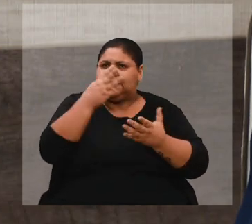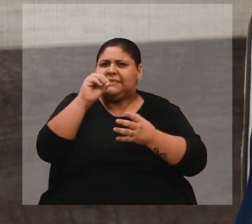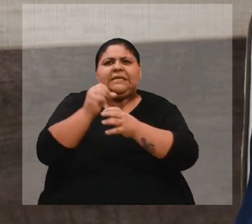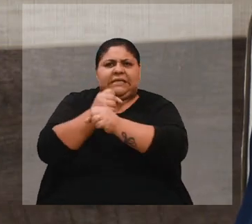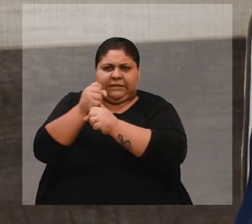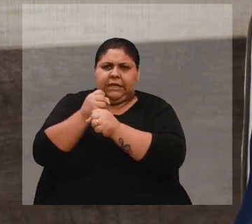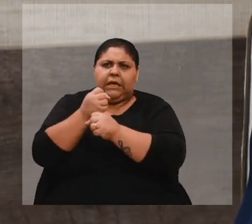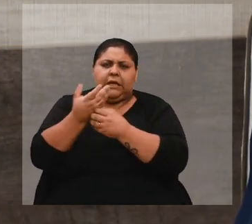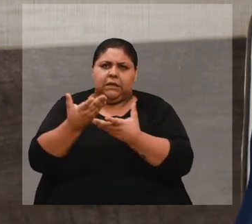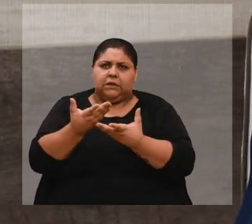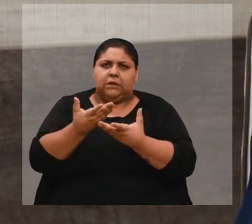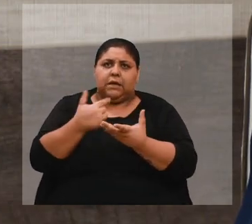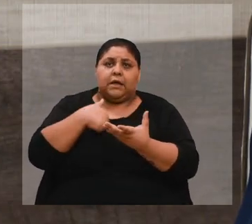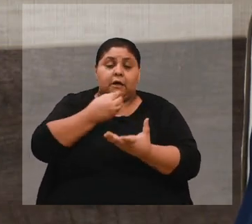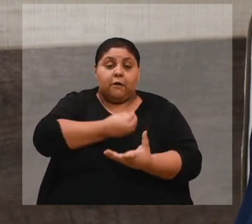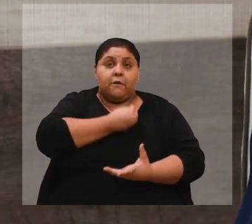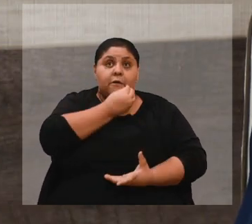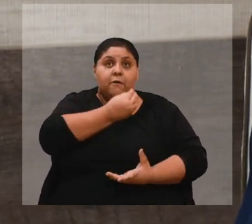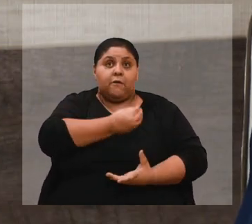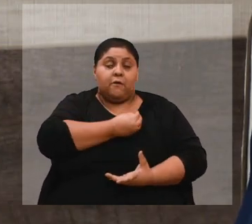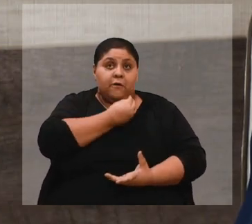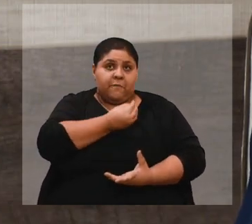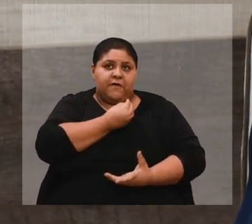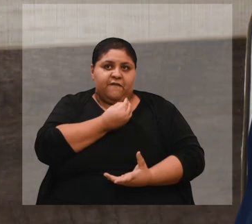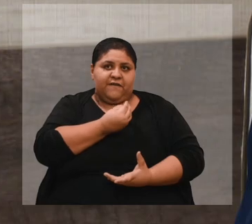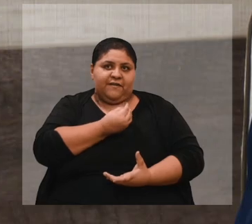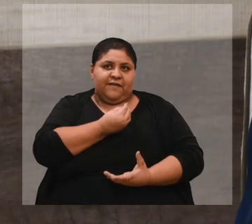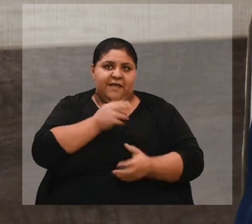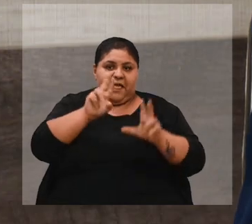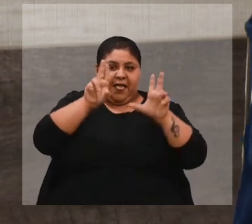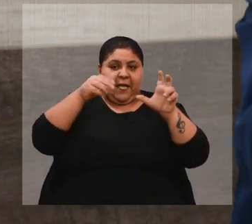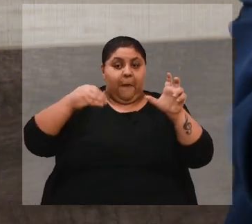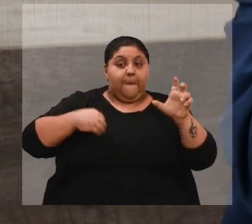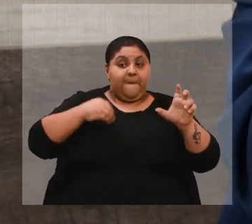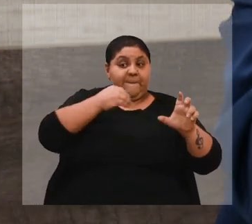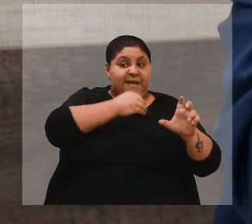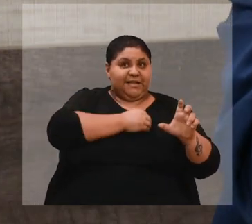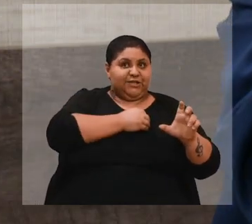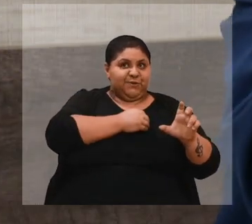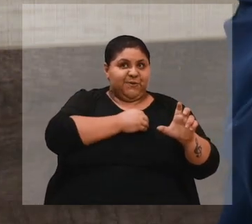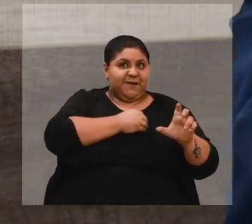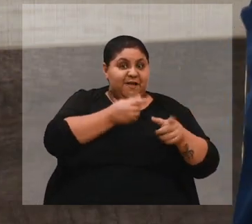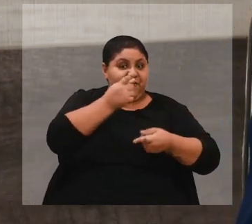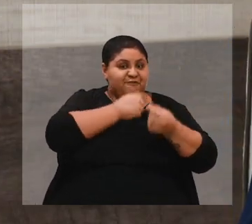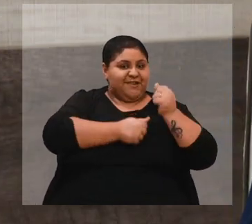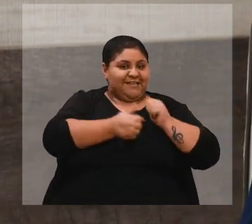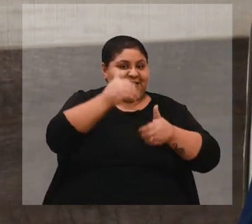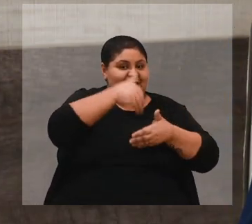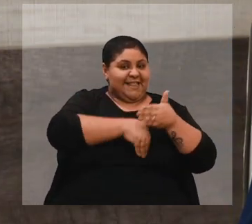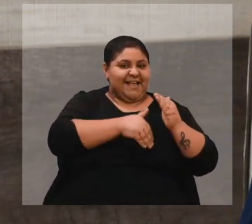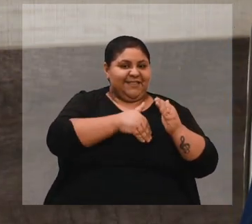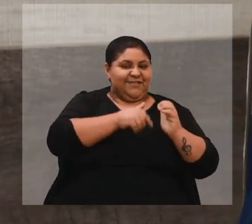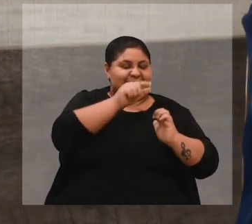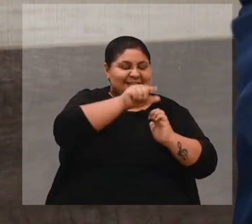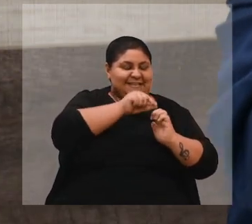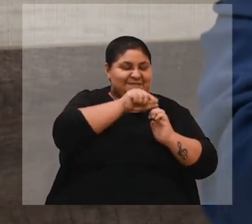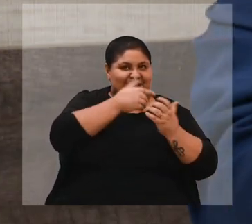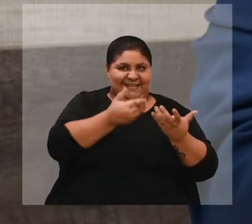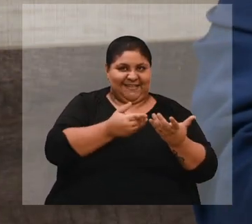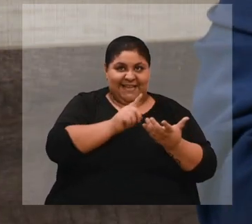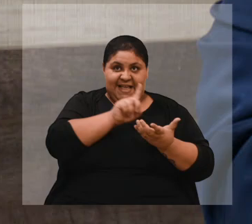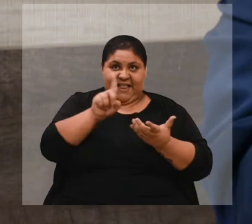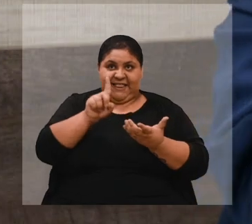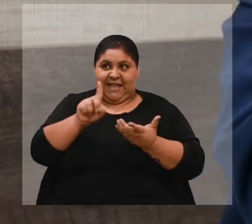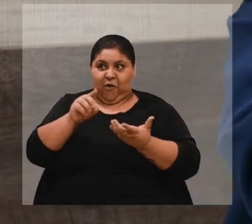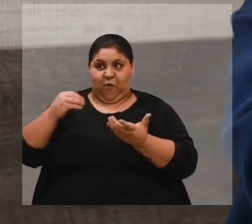consultor de empresas, né, como economista. A minha vida era ser um médico, né, só que da saúde financeira das empresas e não da saúde